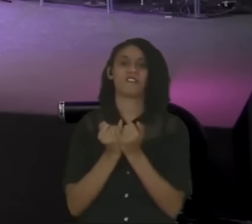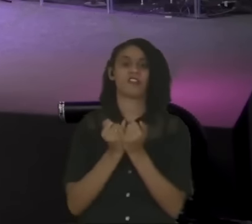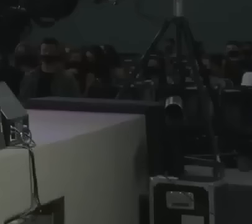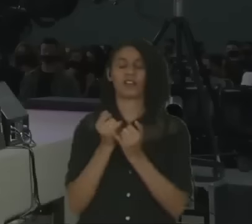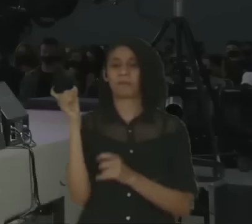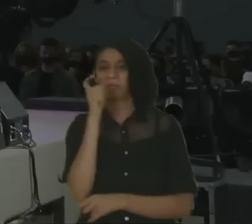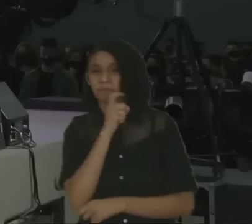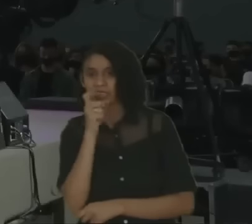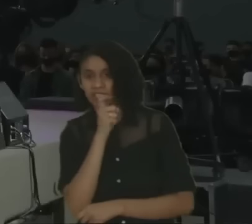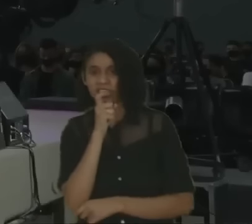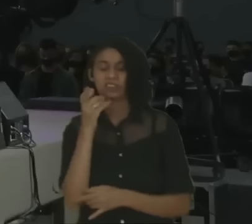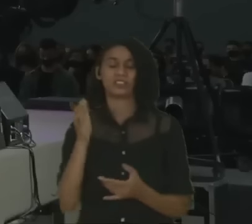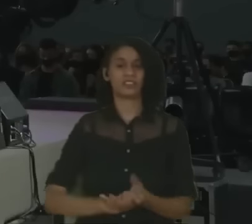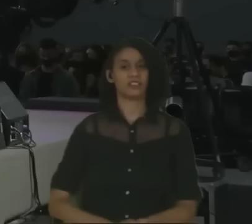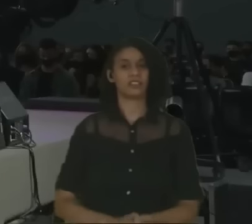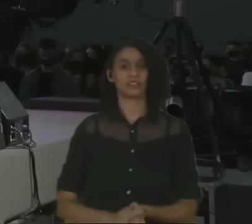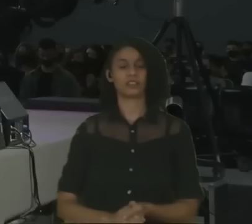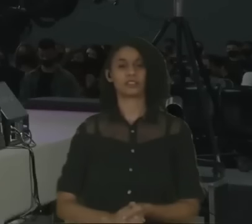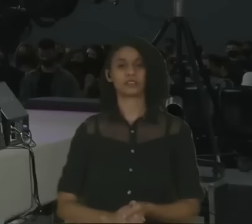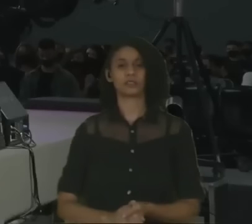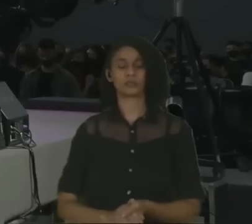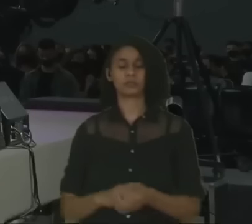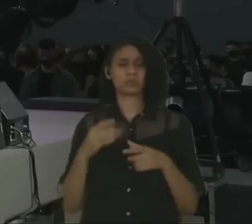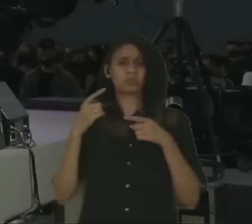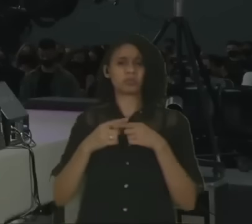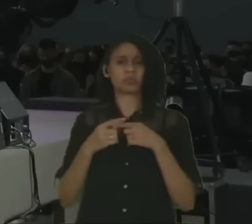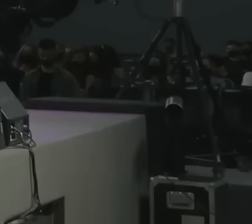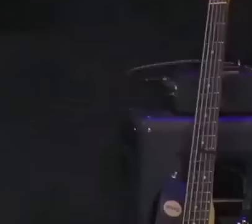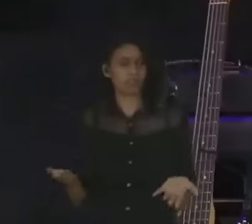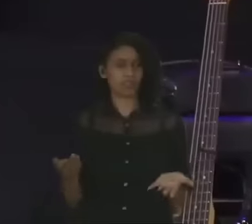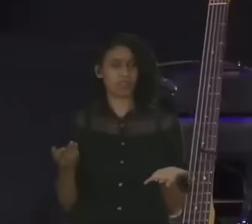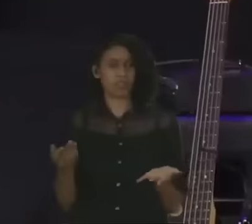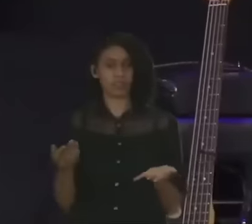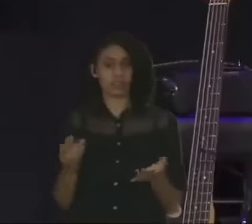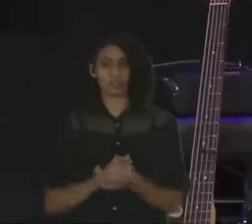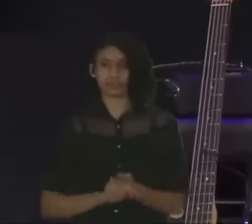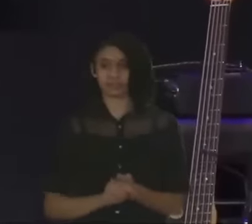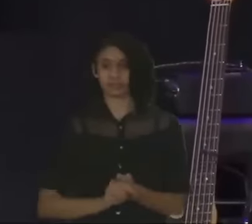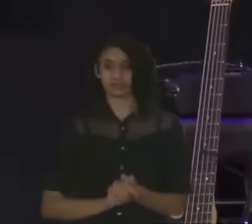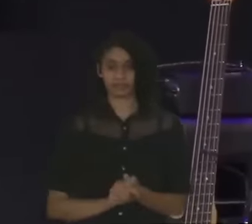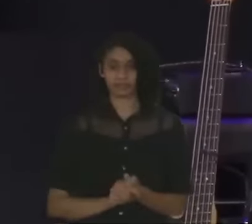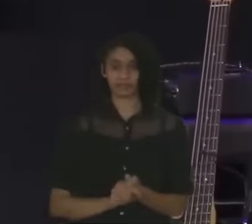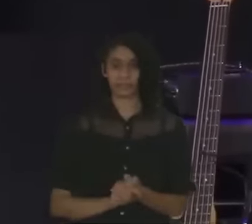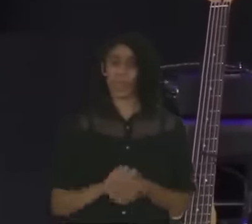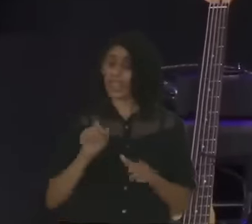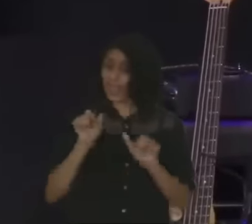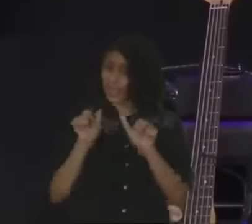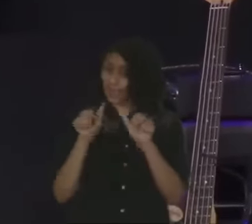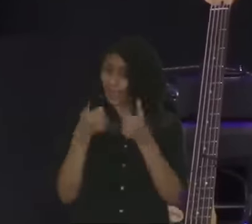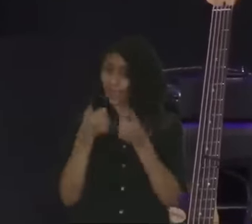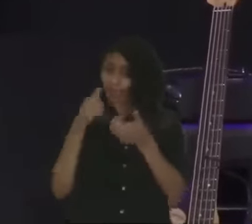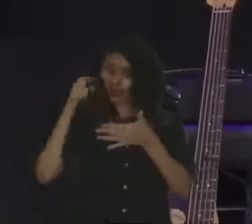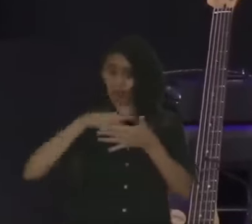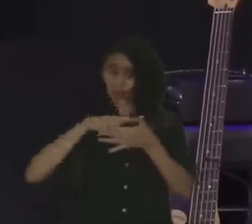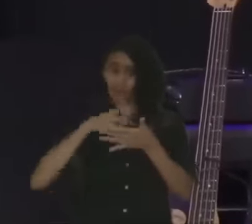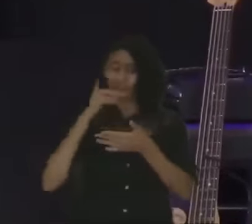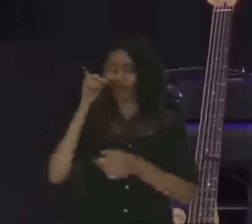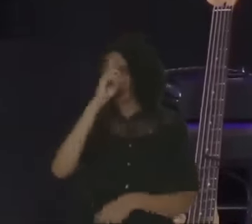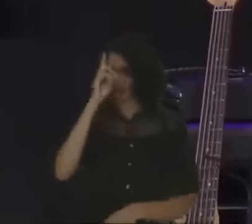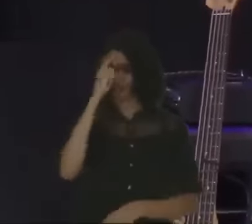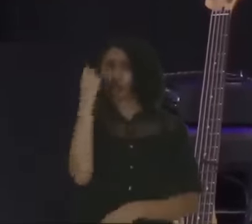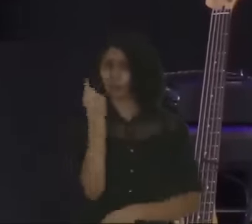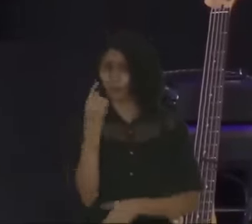palavra boca que adianta não é melhor todo dia é um capítulo Mas tem uma vida reta diante de